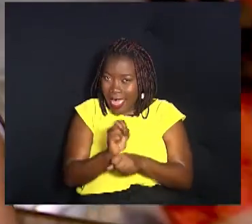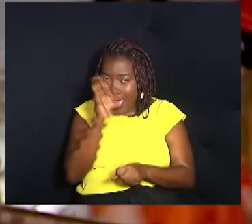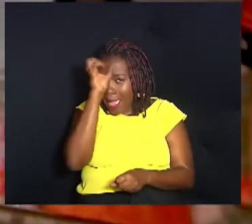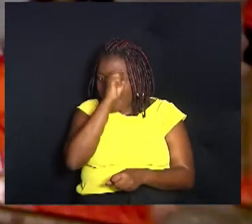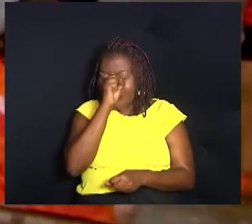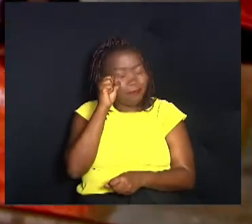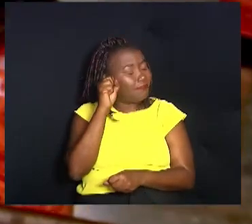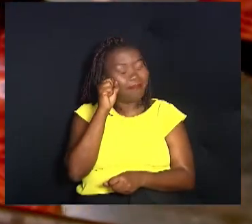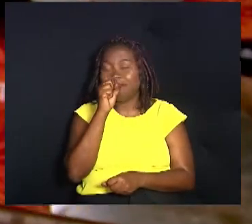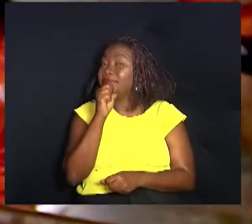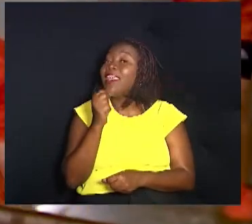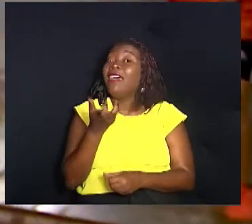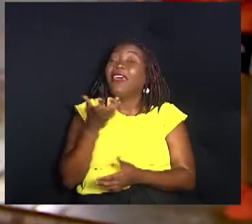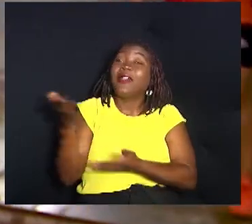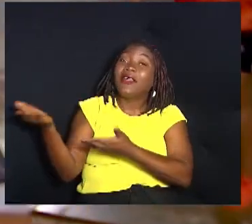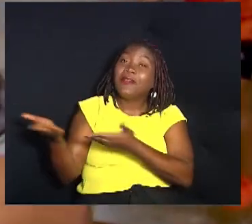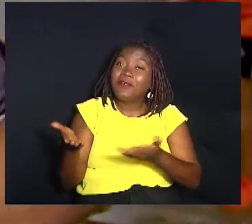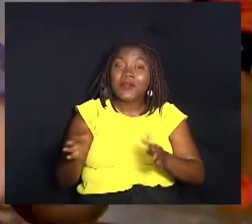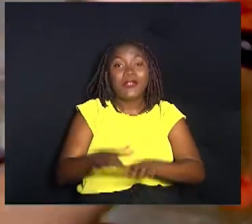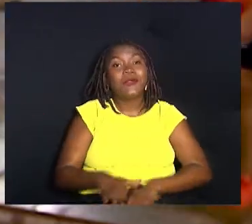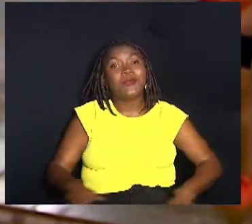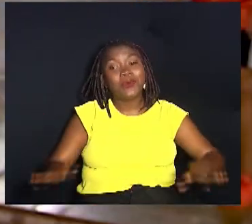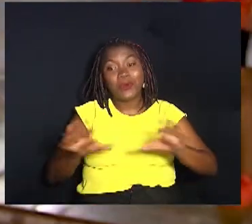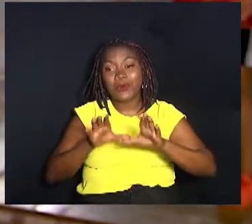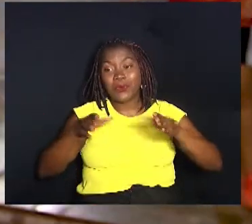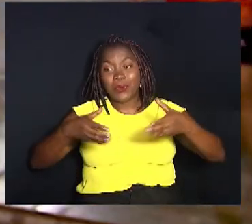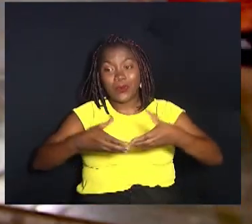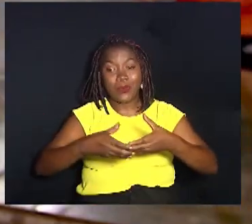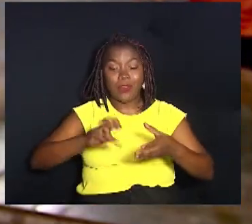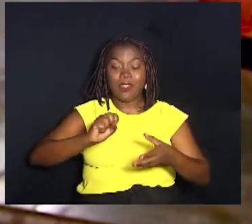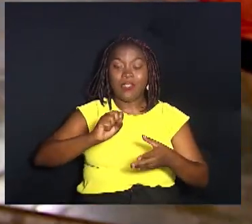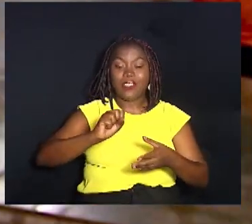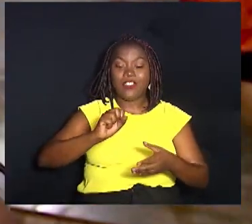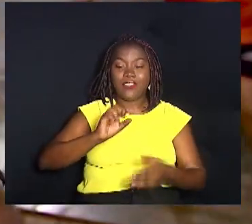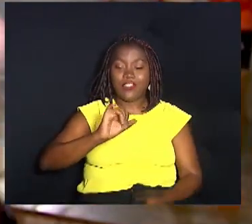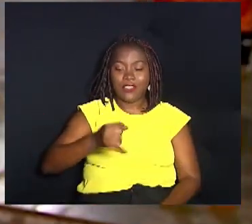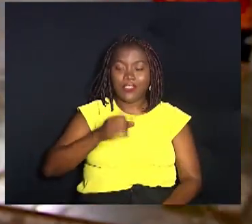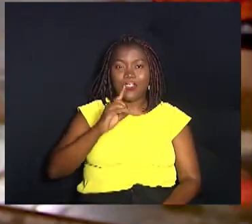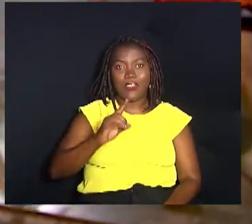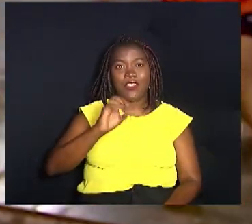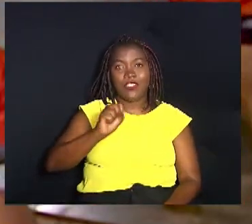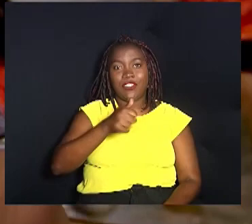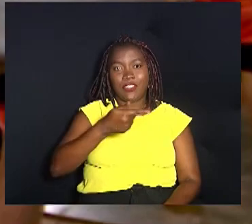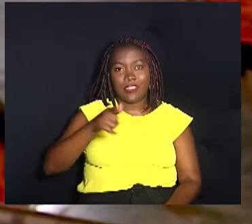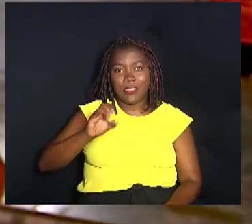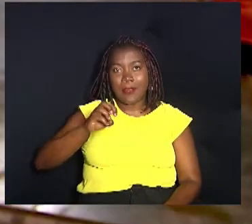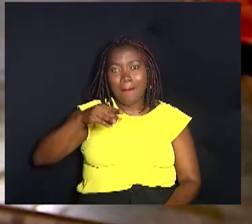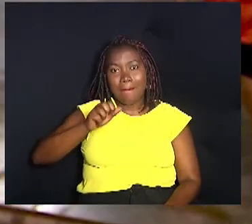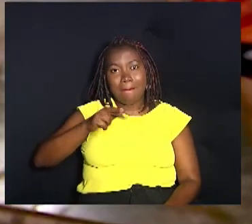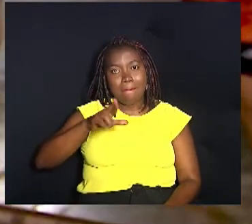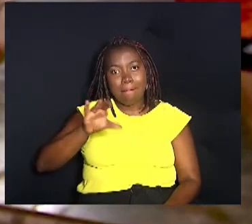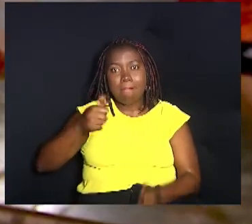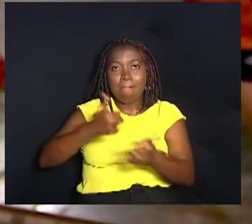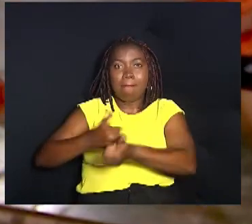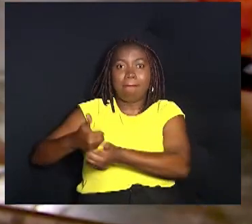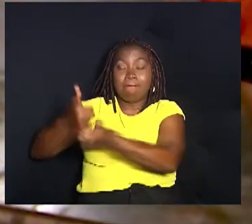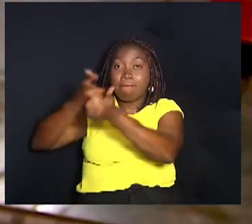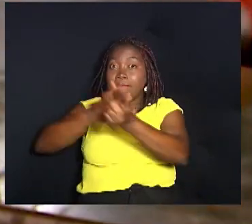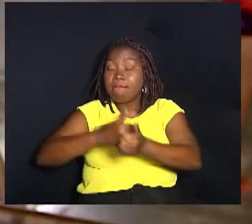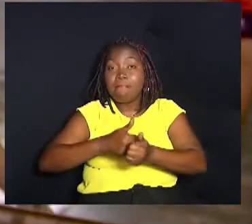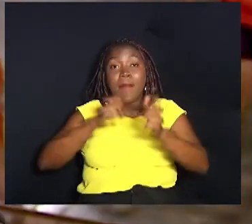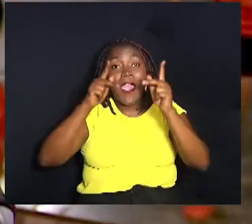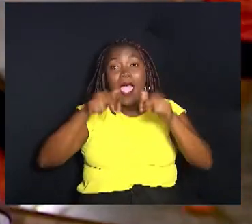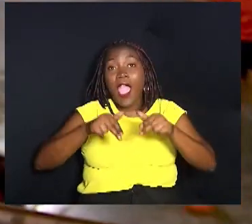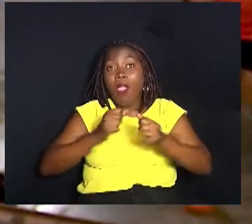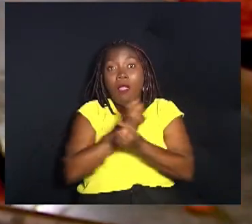convidar, né, toda a comunidade do Jardim São Marcos e região, né, para a gente fazer uma grande festa, como a gente fez no ano passado, onde a gente conseguiu